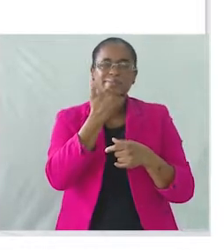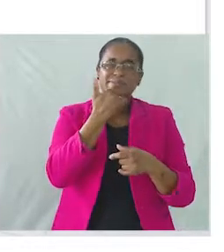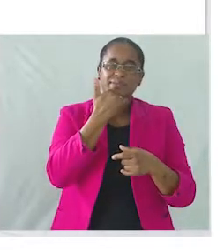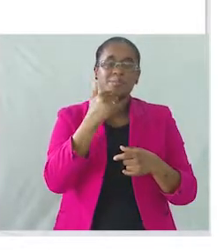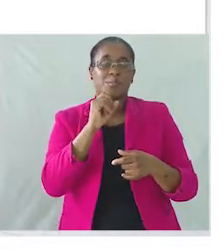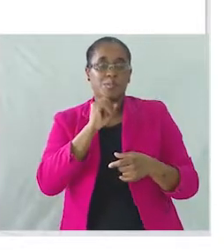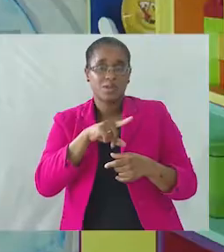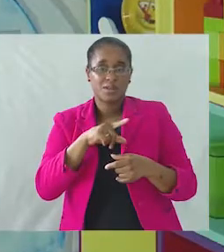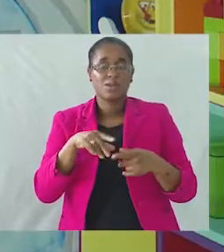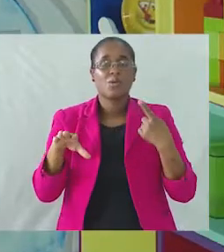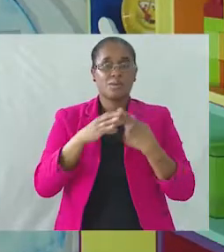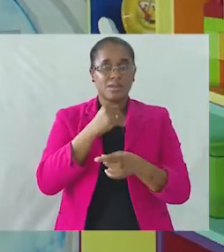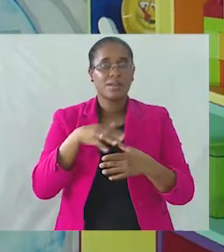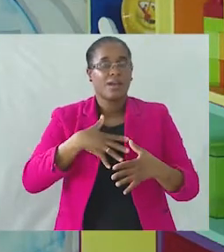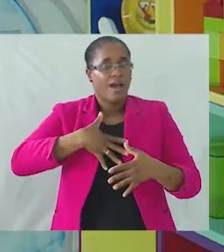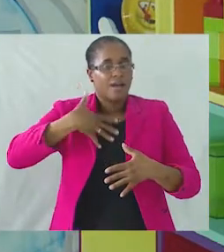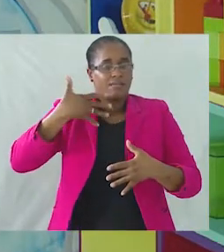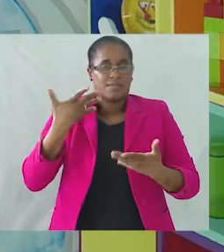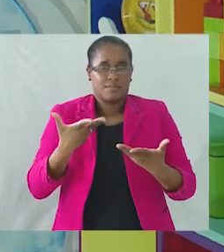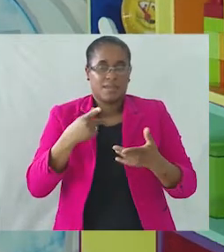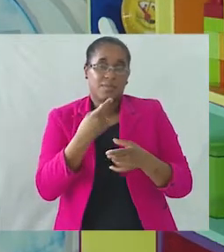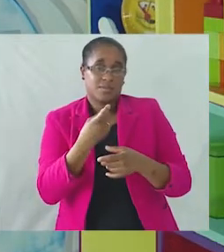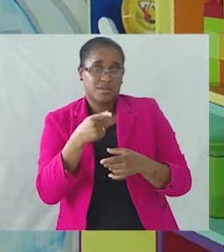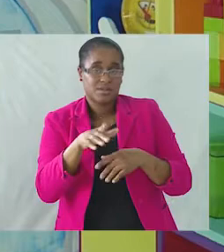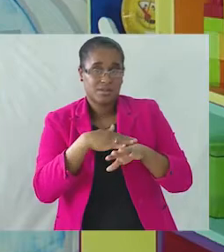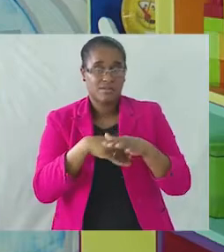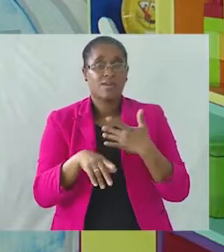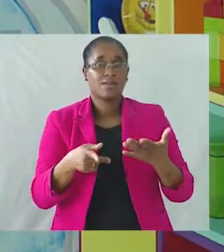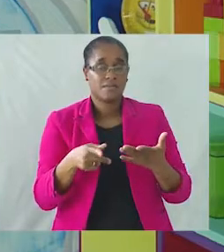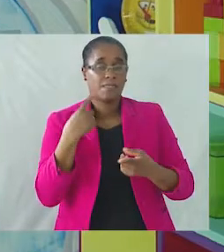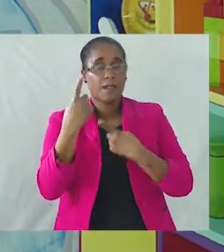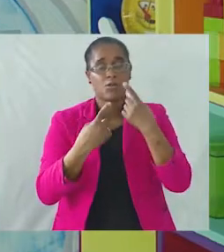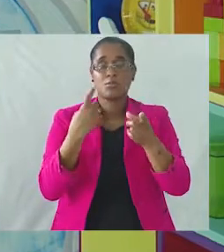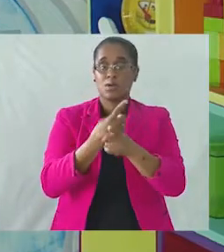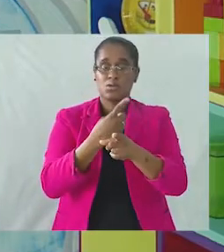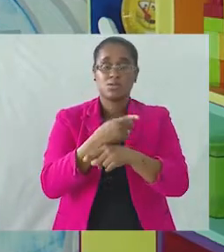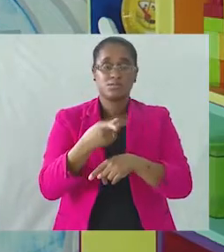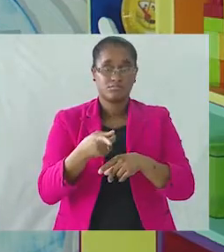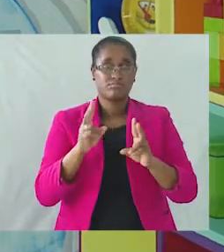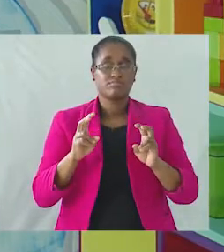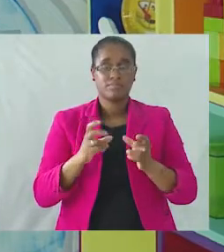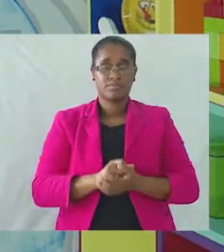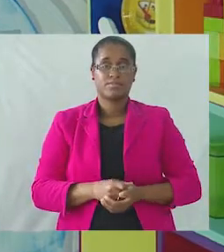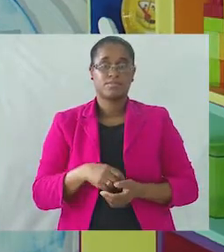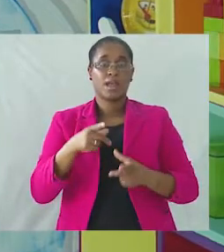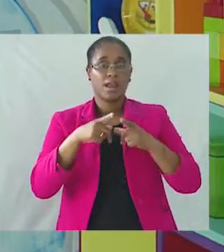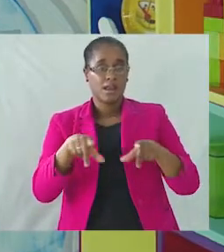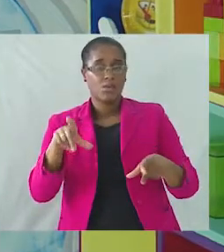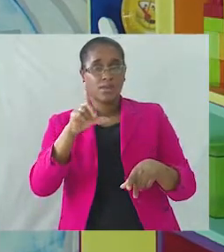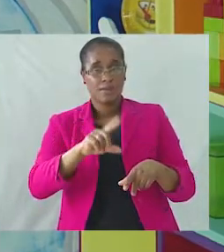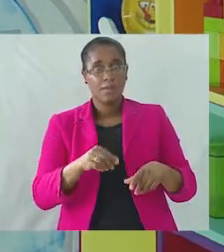poder alimentar a alma. É preciso que se faça alguma coisa neste sentido. Então a língua também